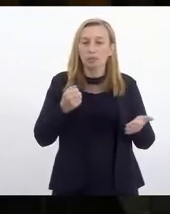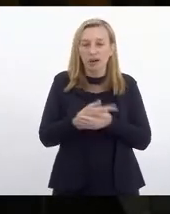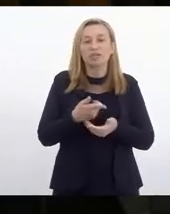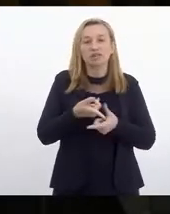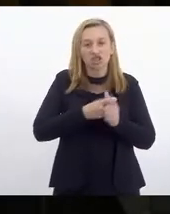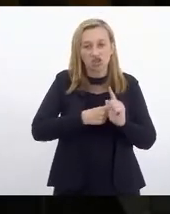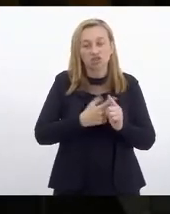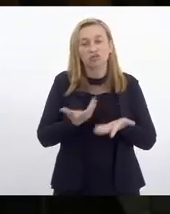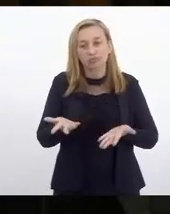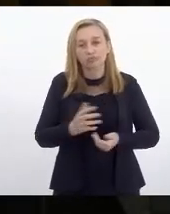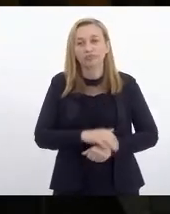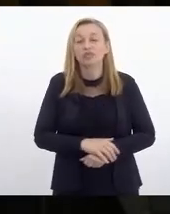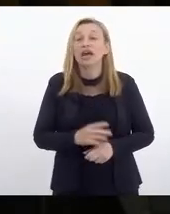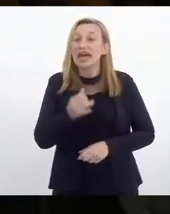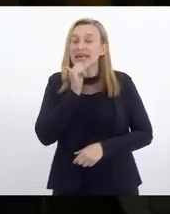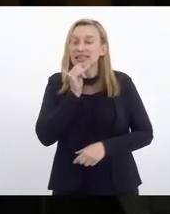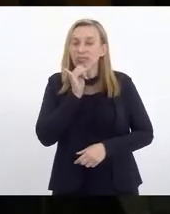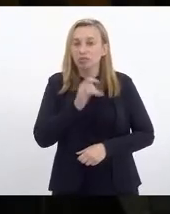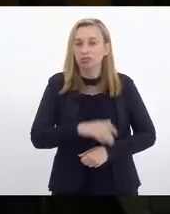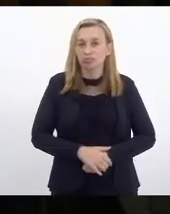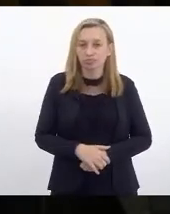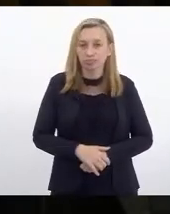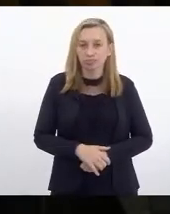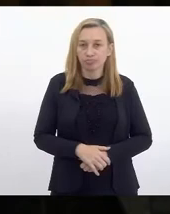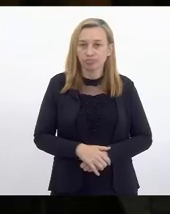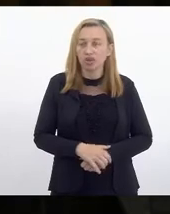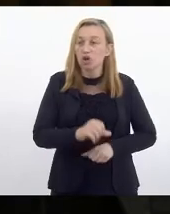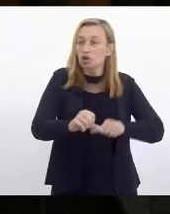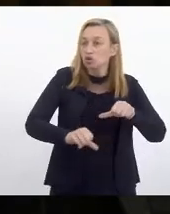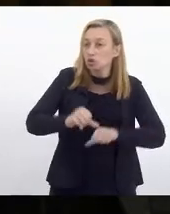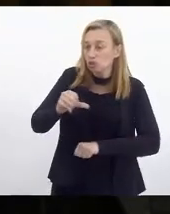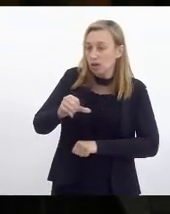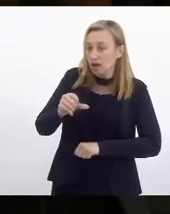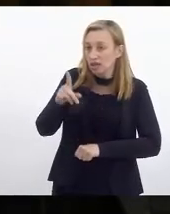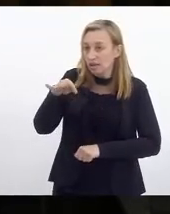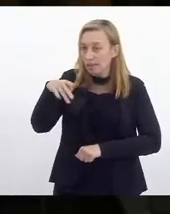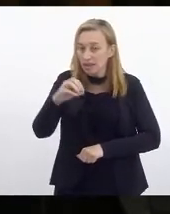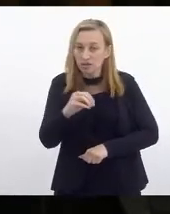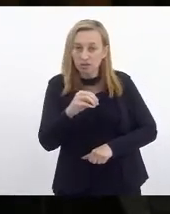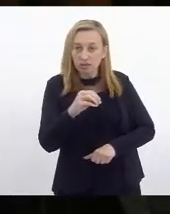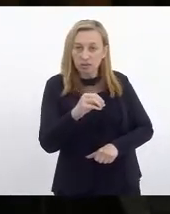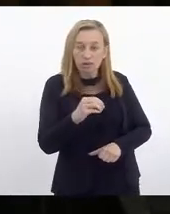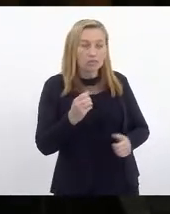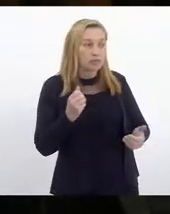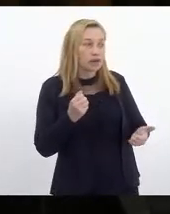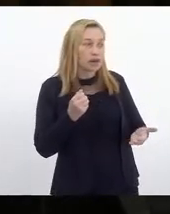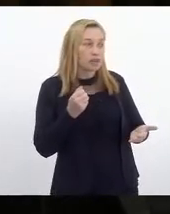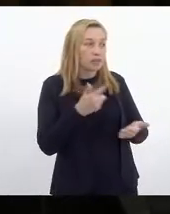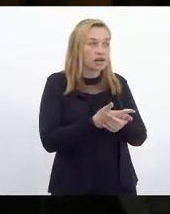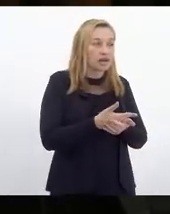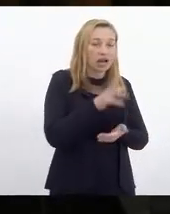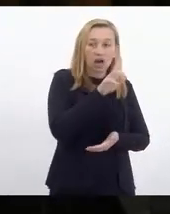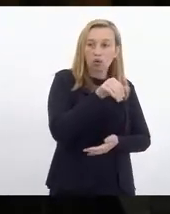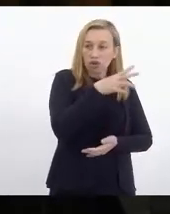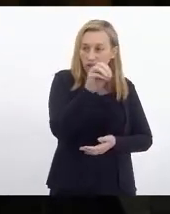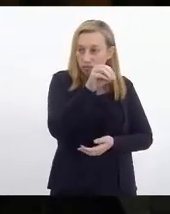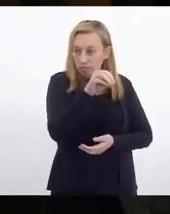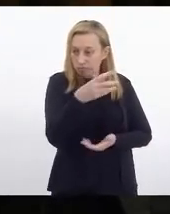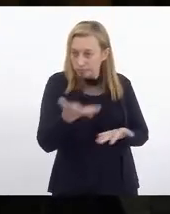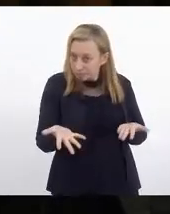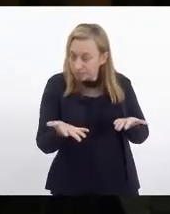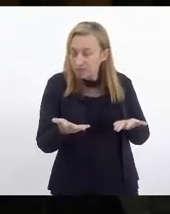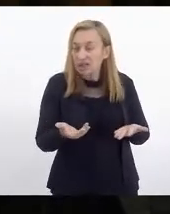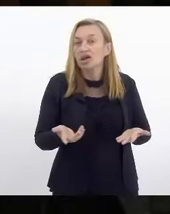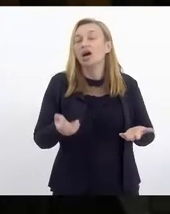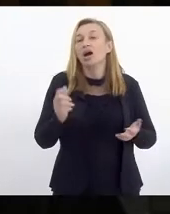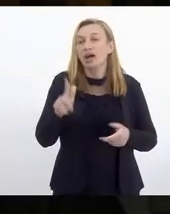dívida. Por exemplo, trocar as debêntures para abater a dívida com a União. Então, esse é